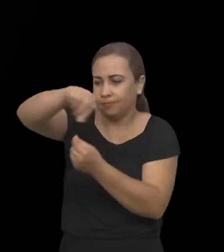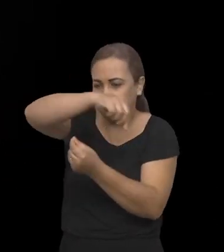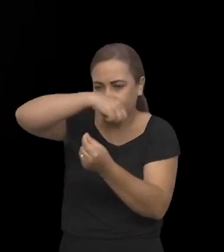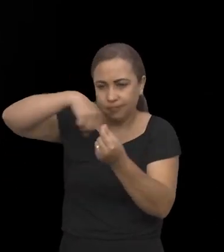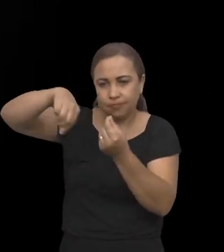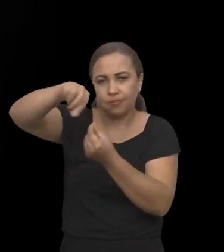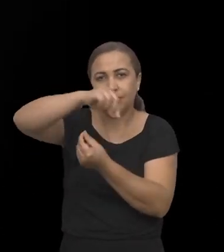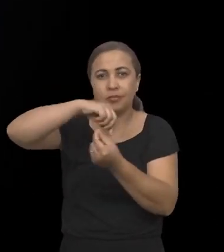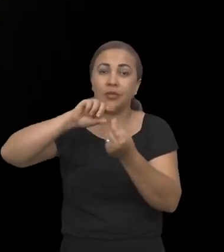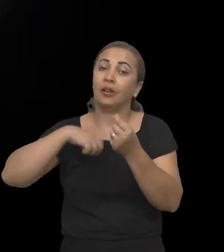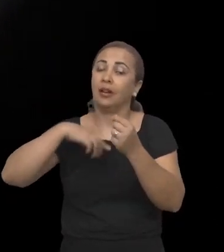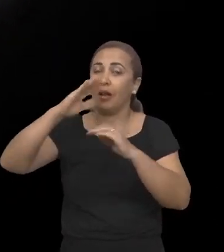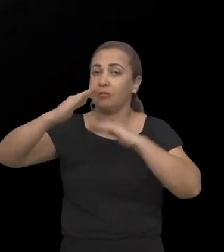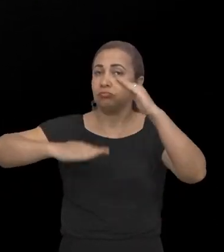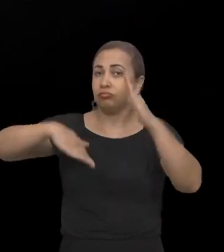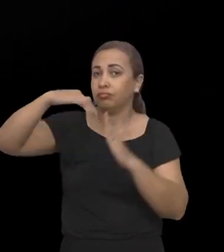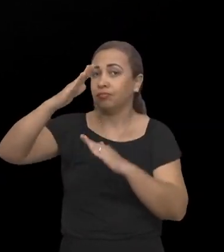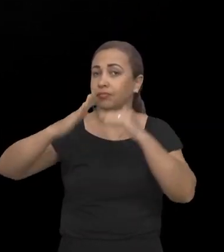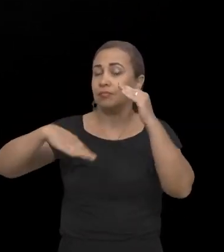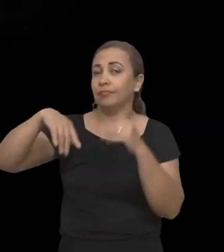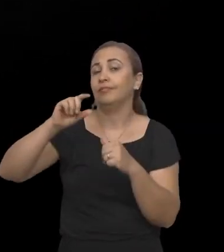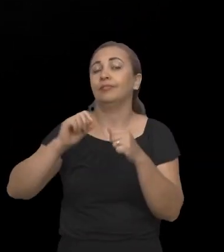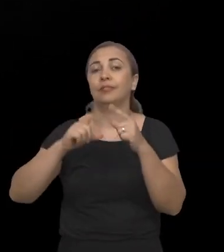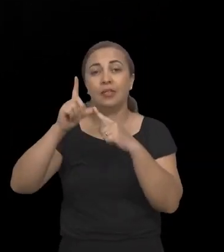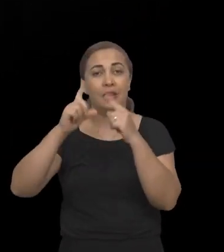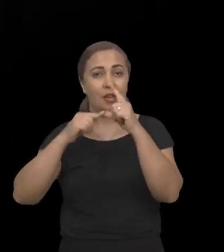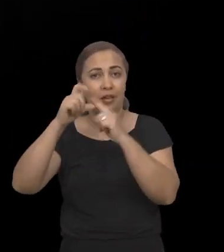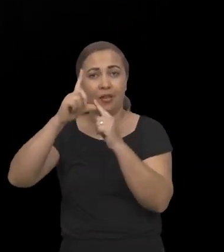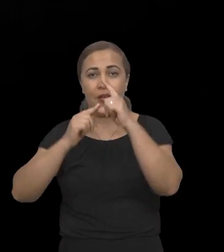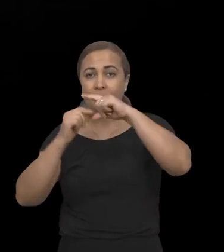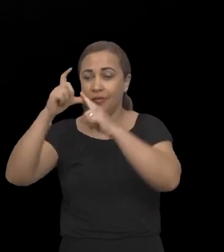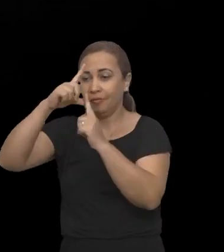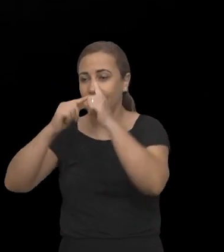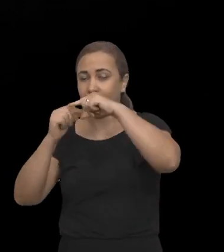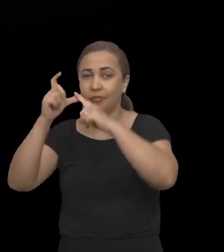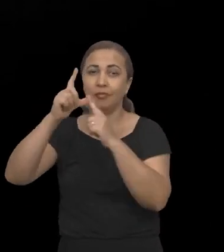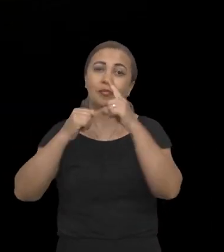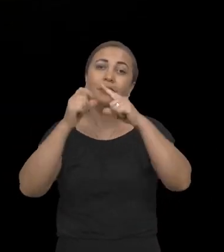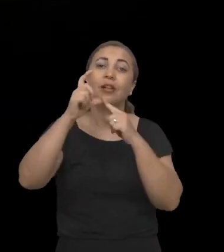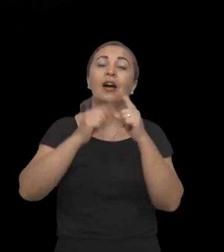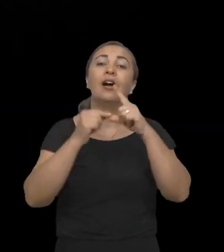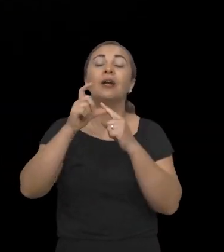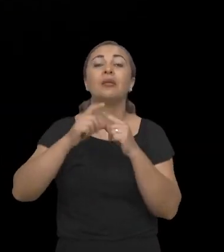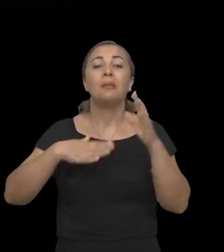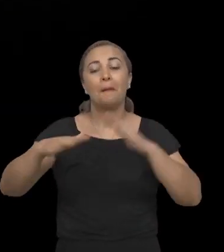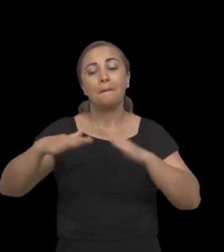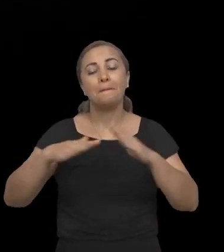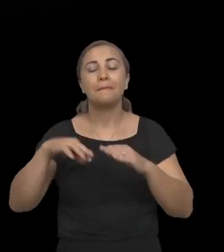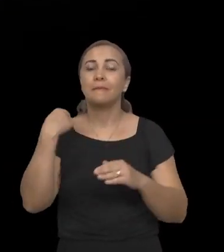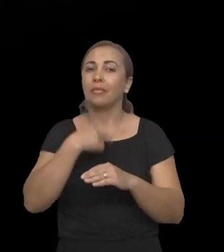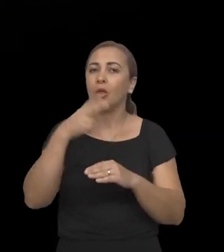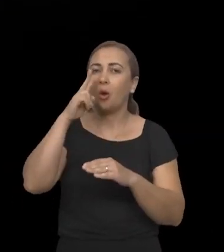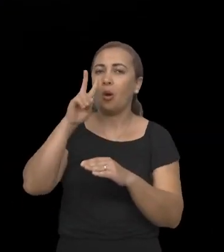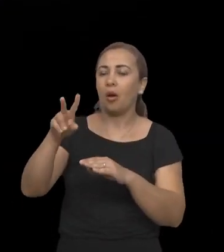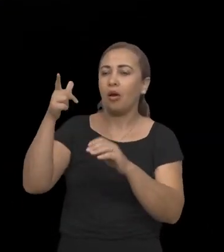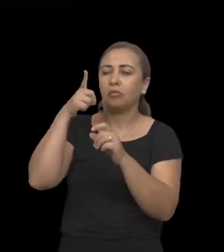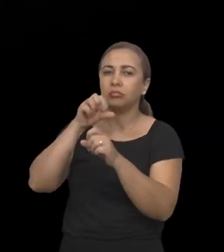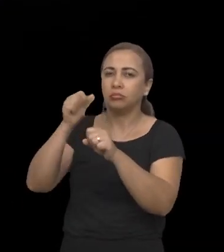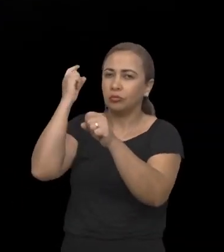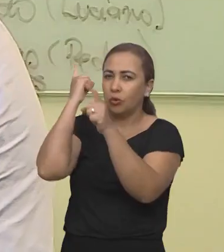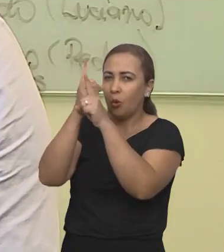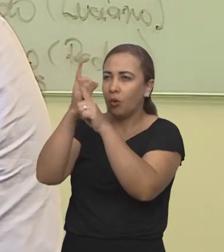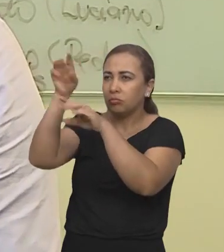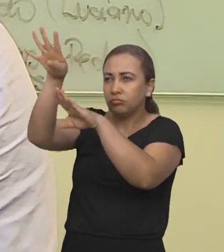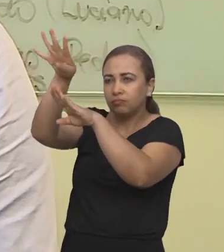essa órbita ele está provocando um certo bamboleio na estrela, um movimento na estrela. Então, esse movimento que a gente consegue